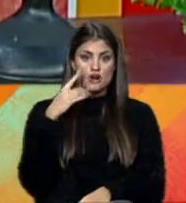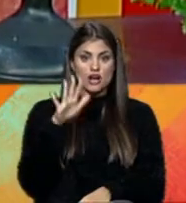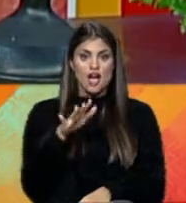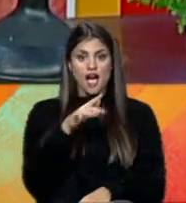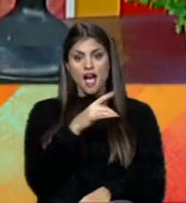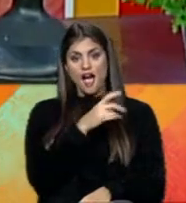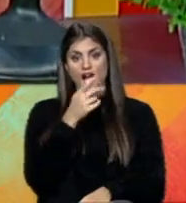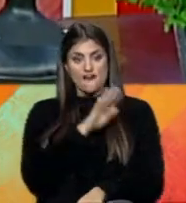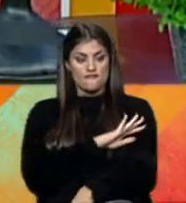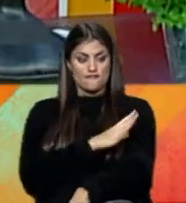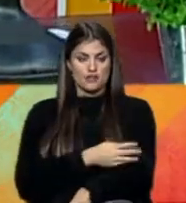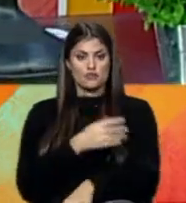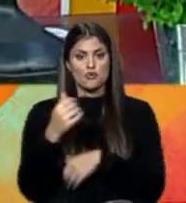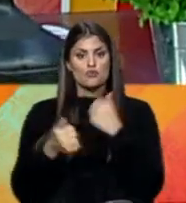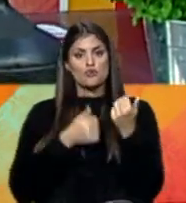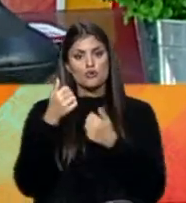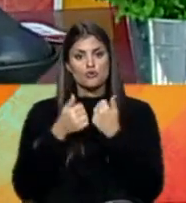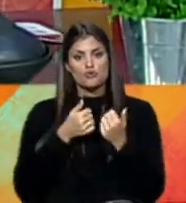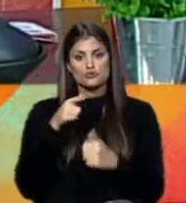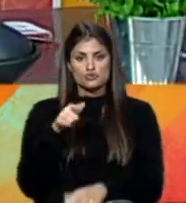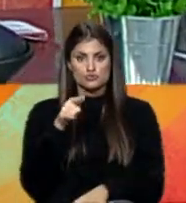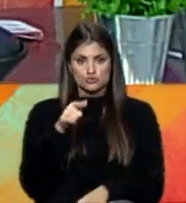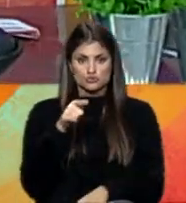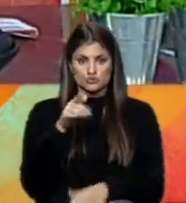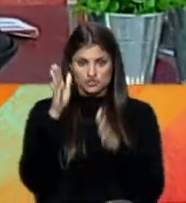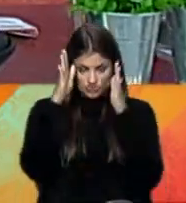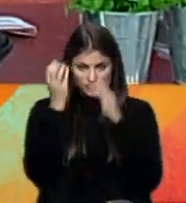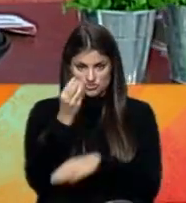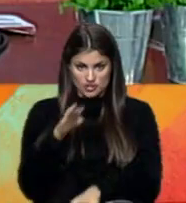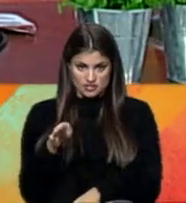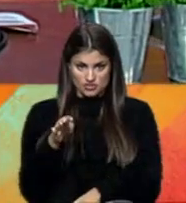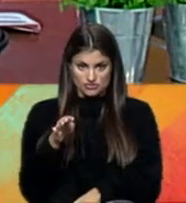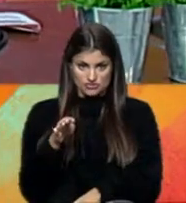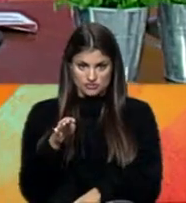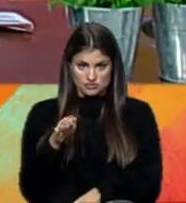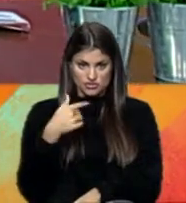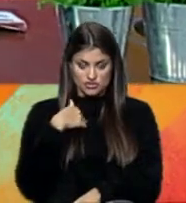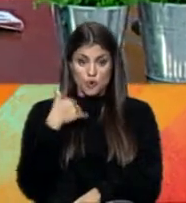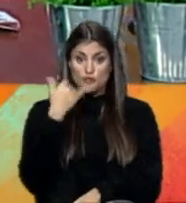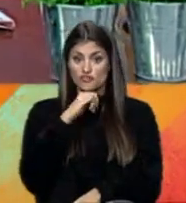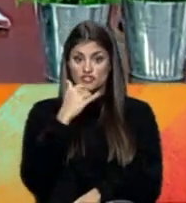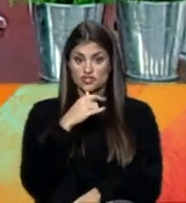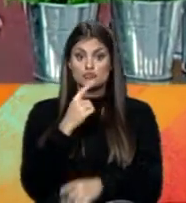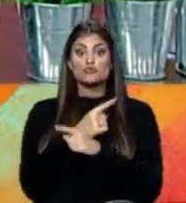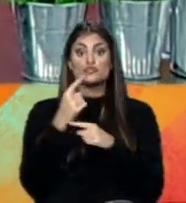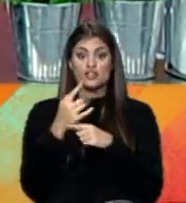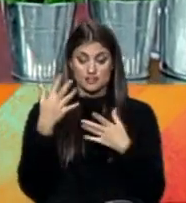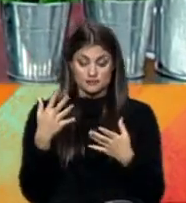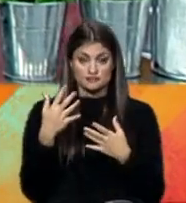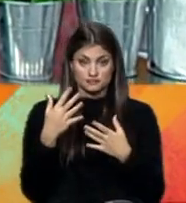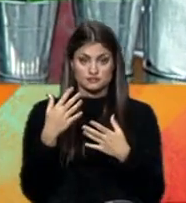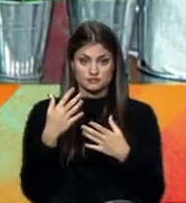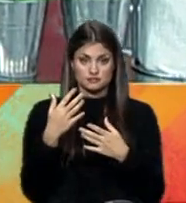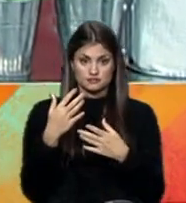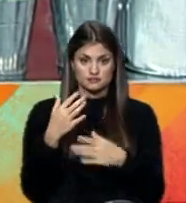num concurso de mini-chefes, em que várias crianças foram cozinhadas. Sim. E fiquei felicíssimo, primeiro, porque